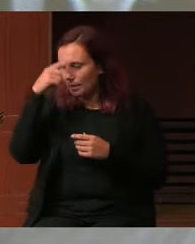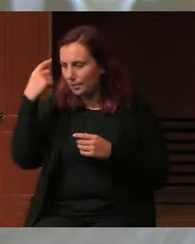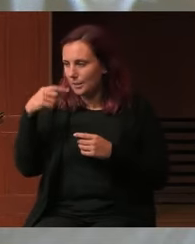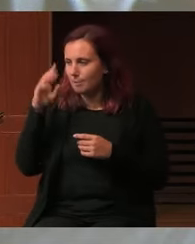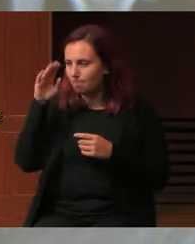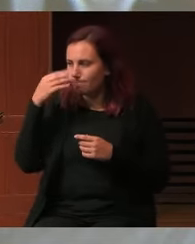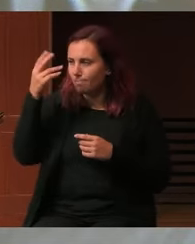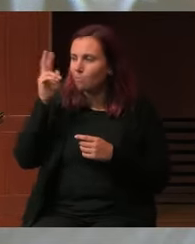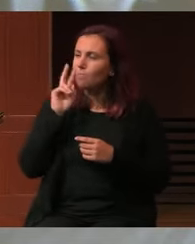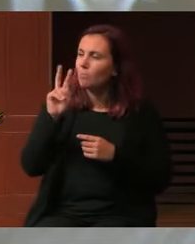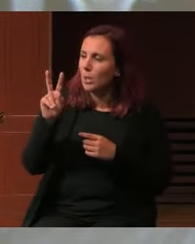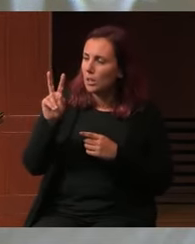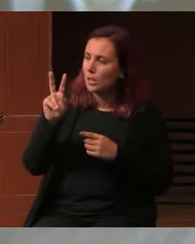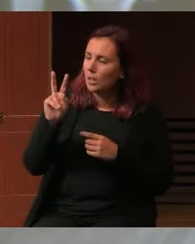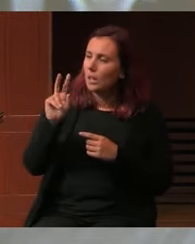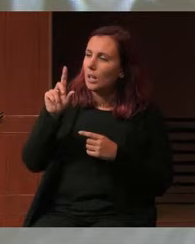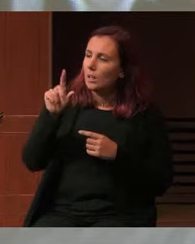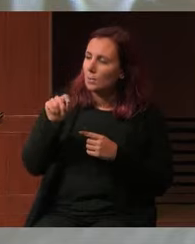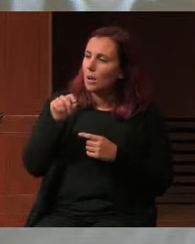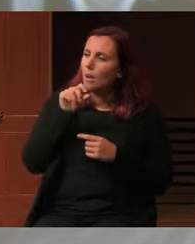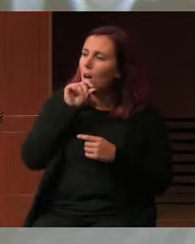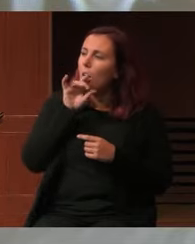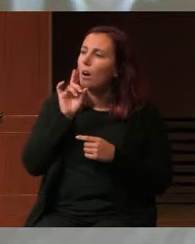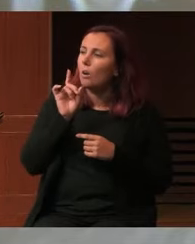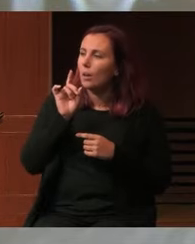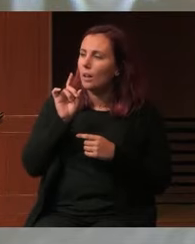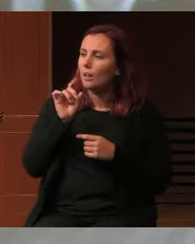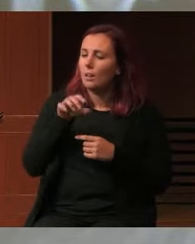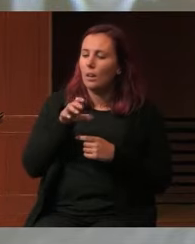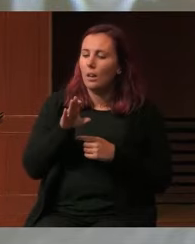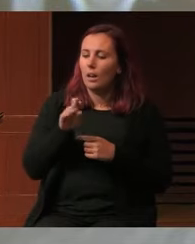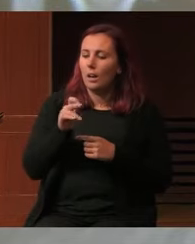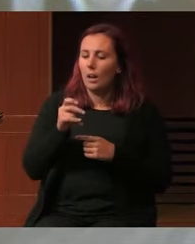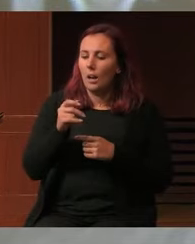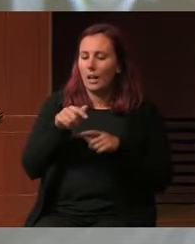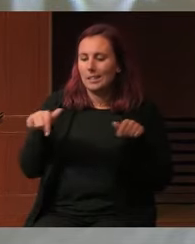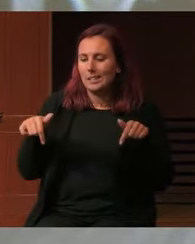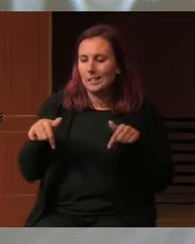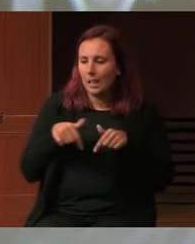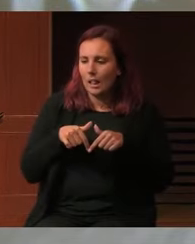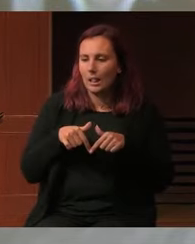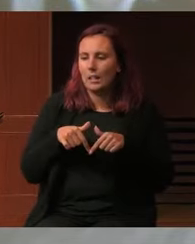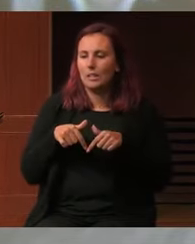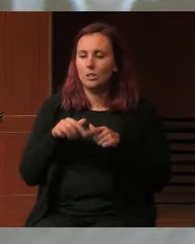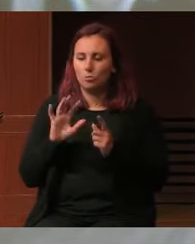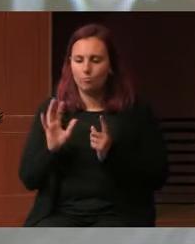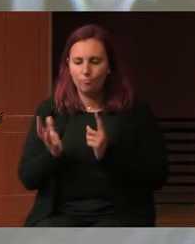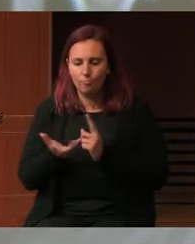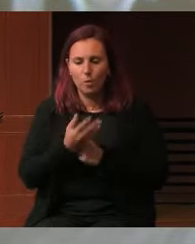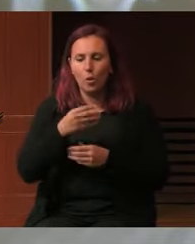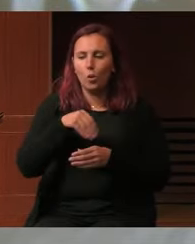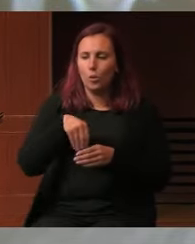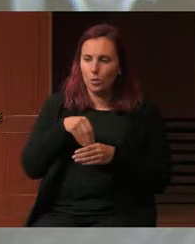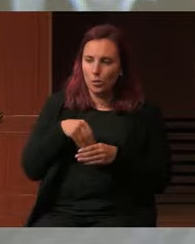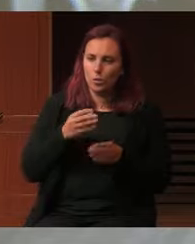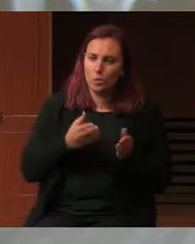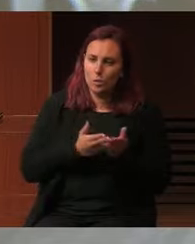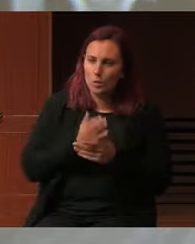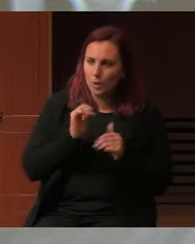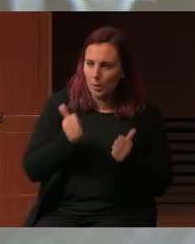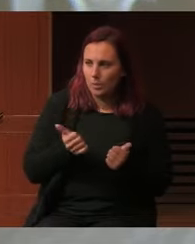para o futuro sem percebermos que os habitats, os contextos, os cenários irão permanecer